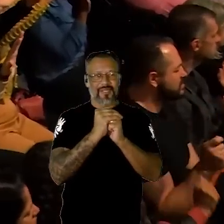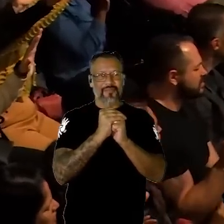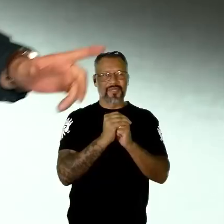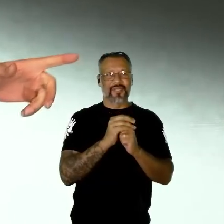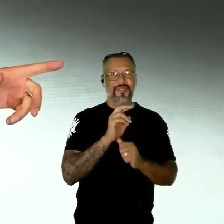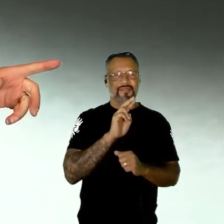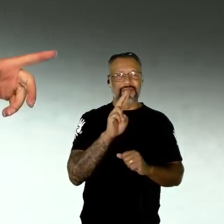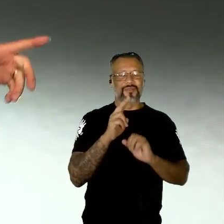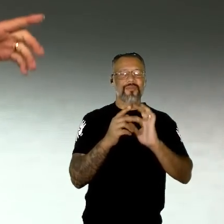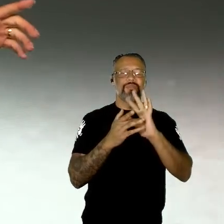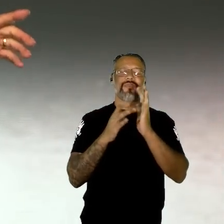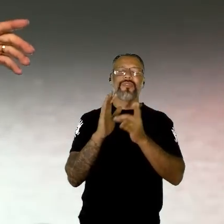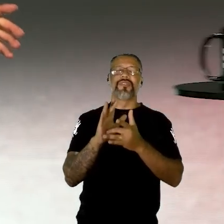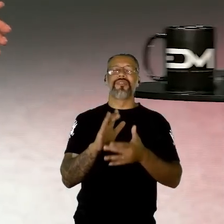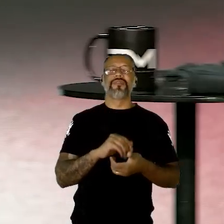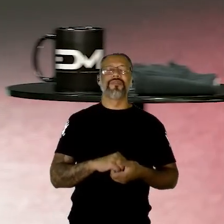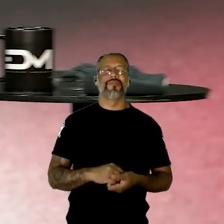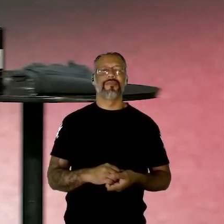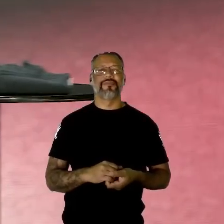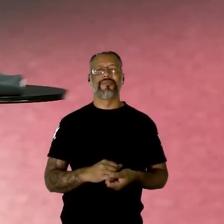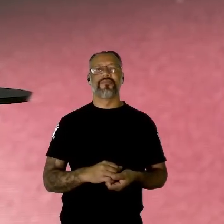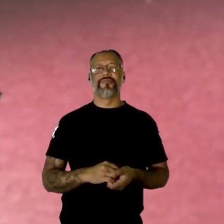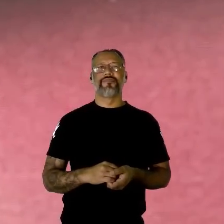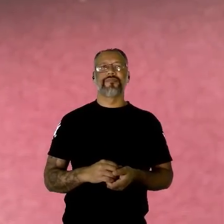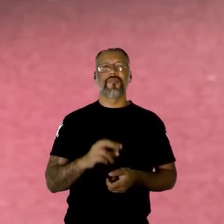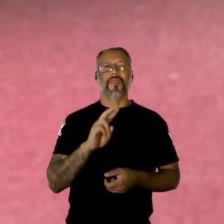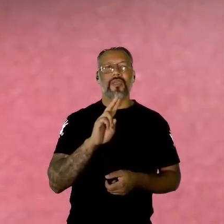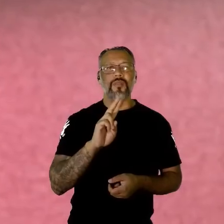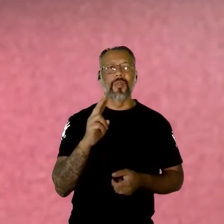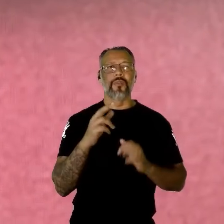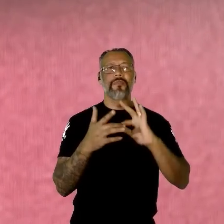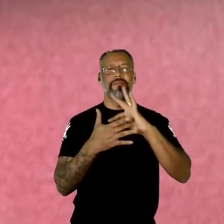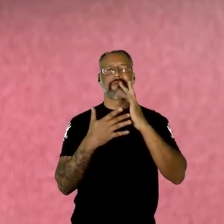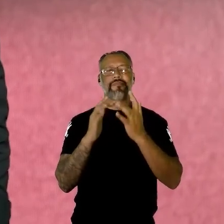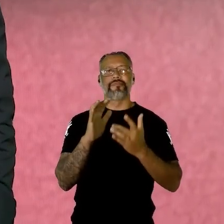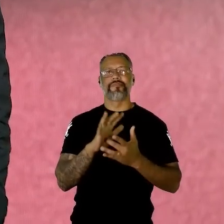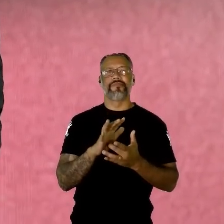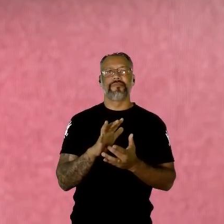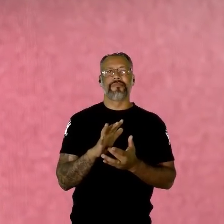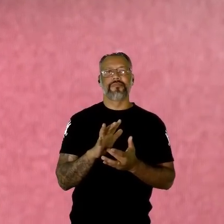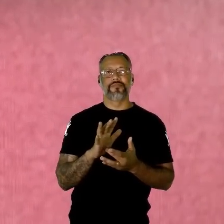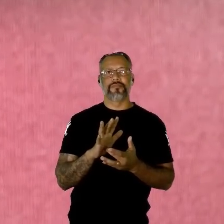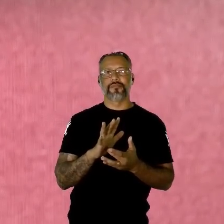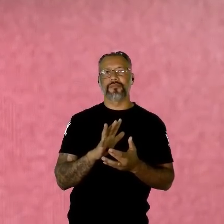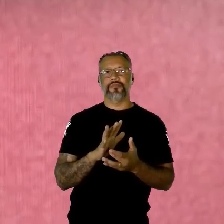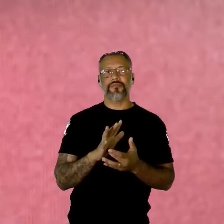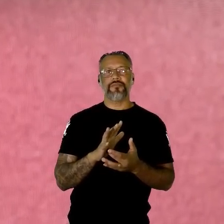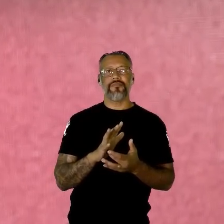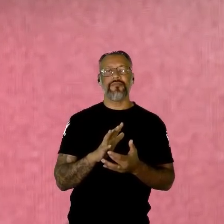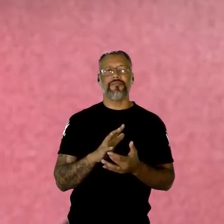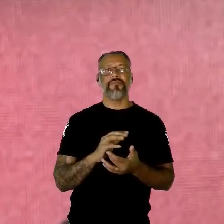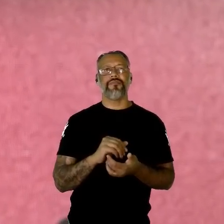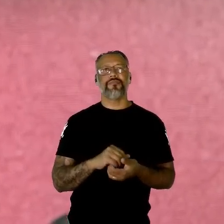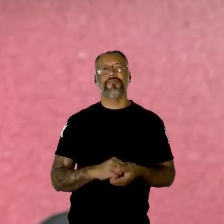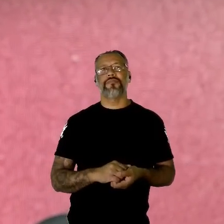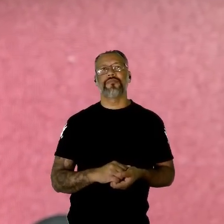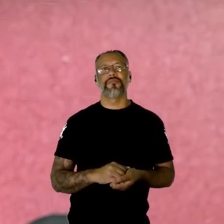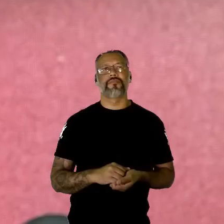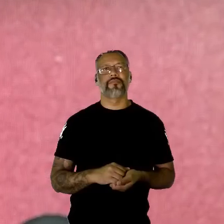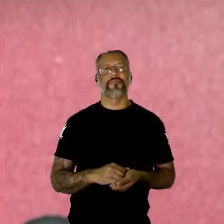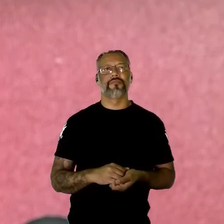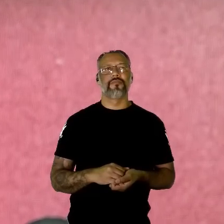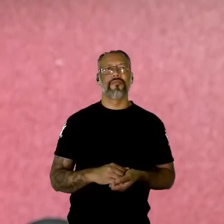em nome de Jesus em nome de Jesus é o espírito